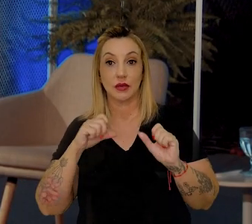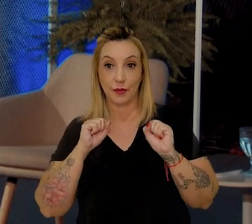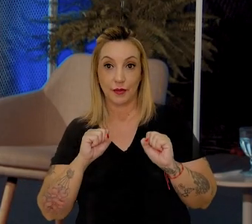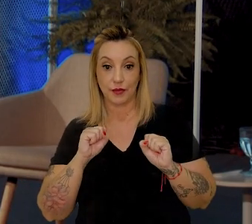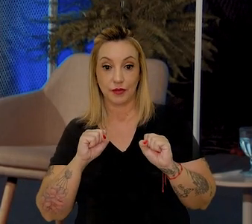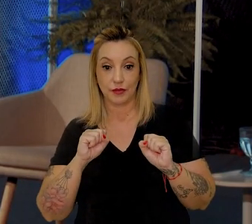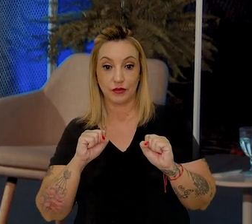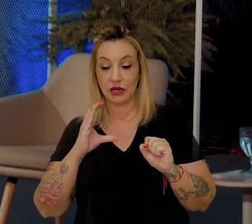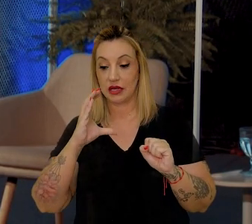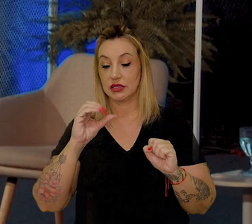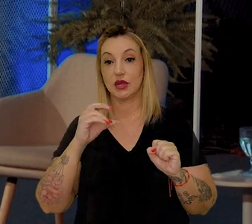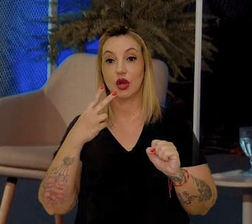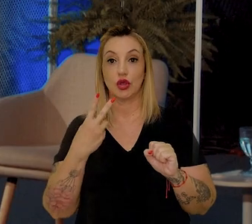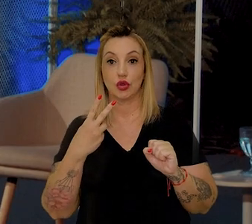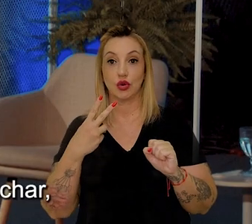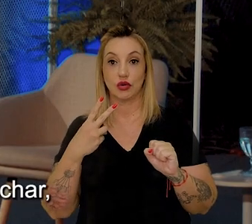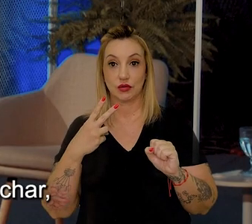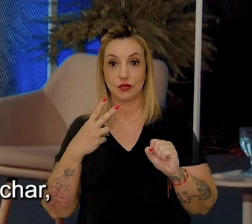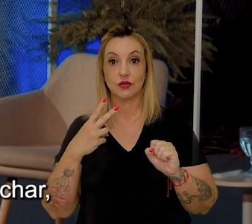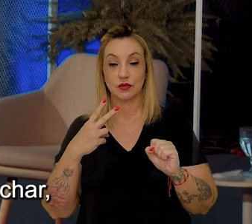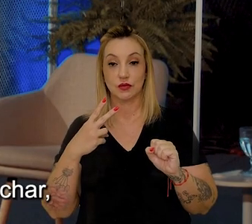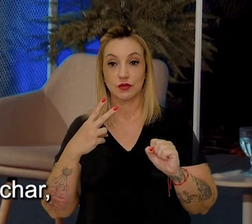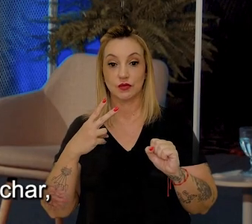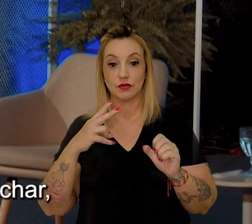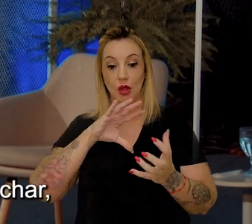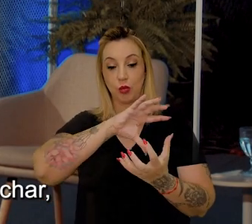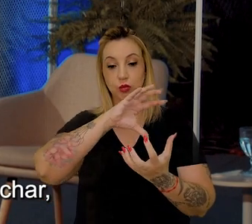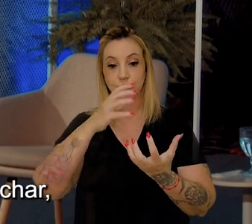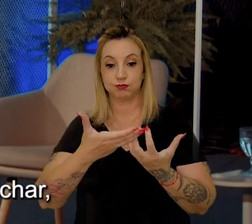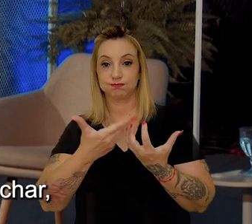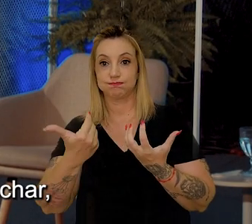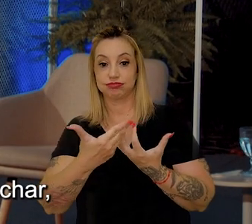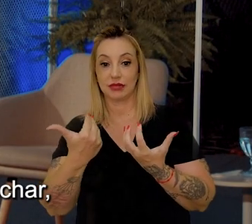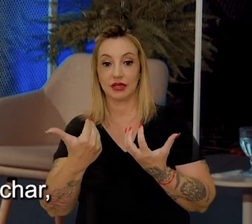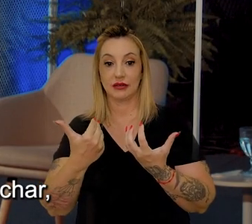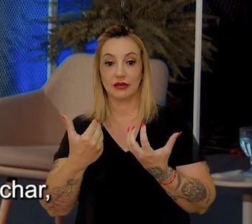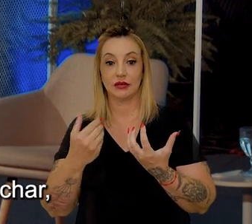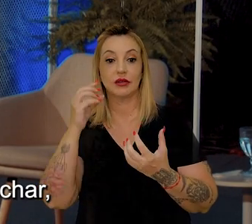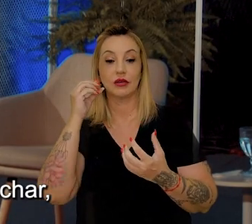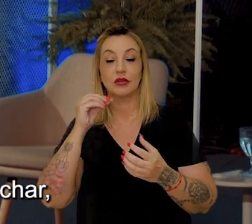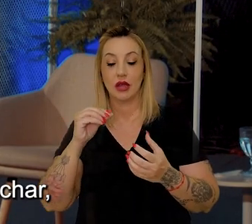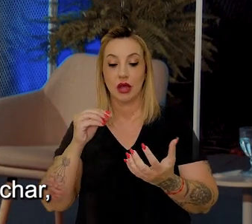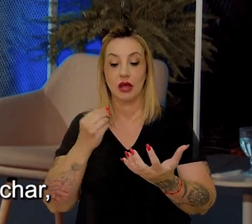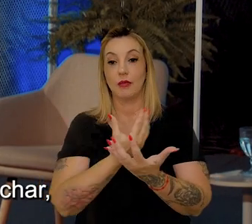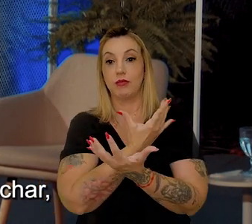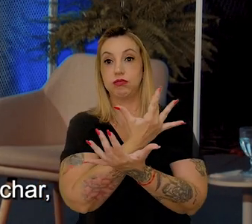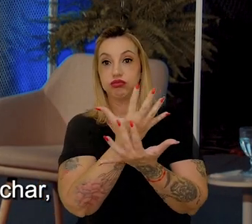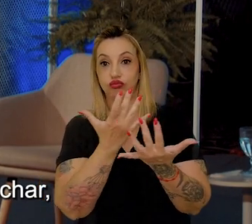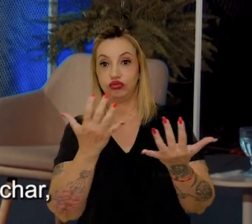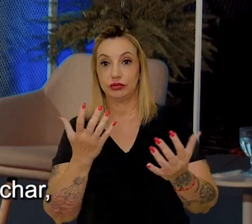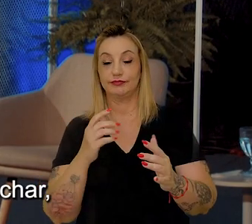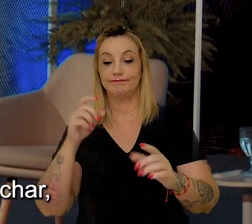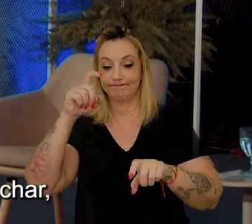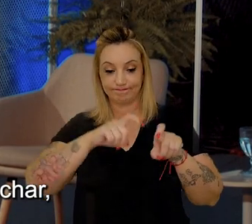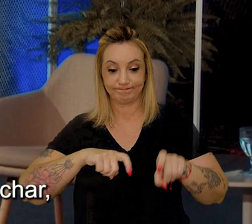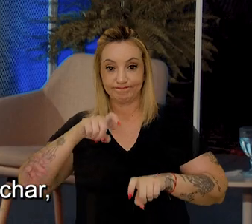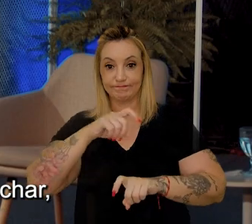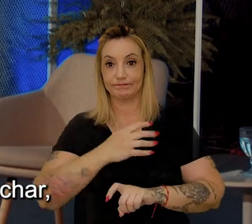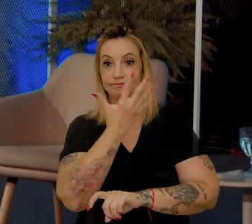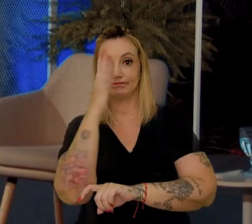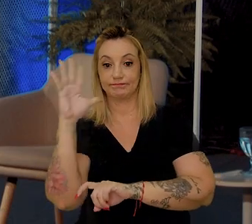o CO2 da atmosfera e que teria entre essas opções o reflorestamento de larga escala e